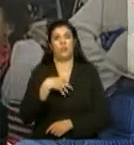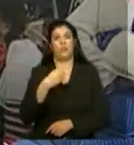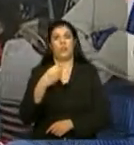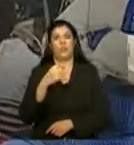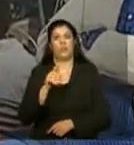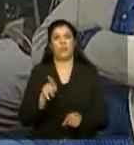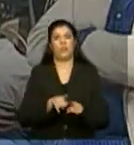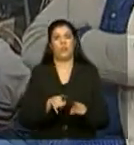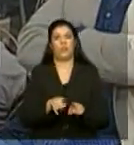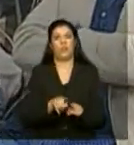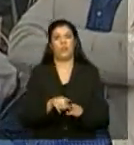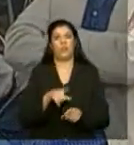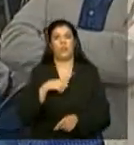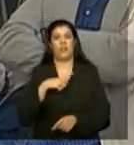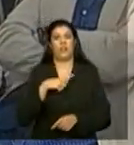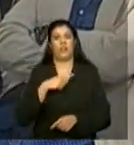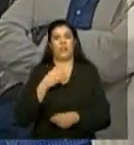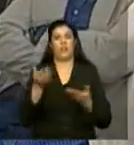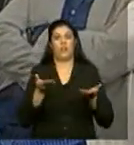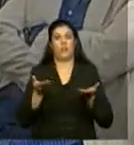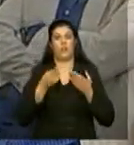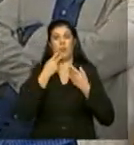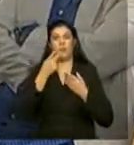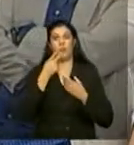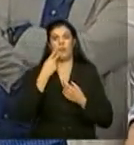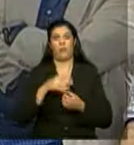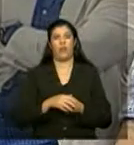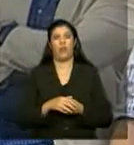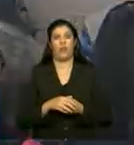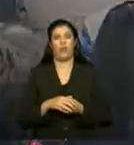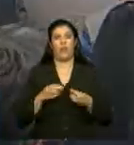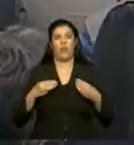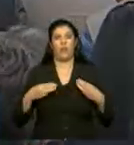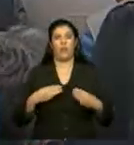ministro de estado de minas e energia o senhor edson bom